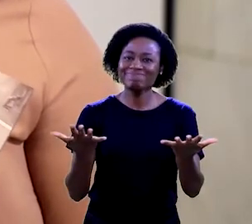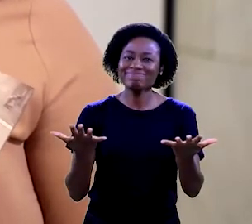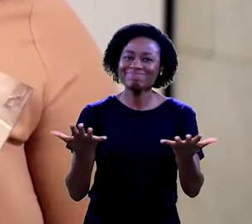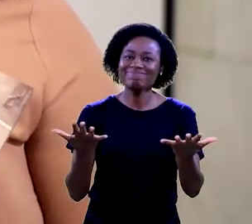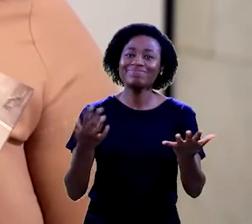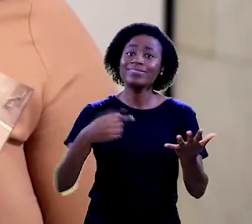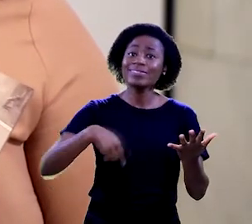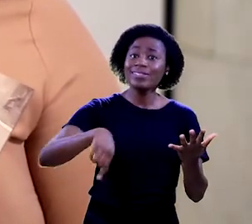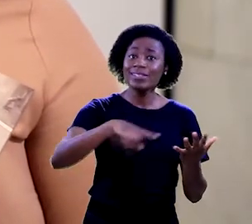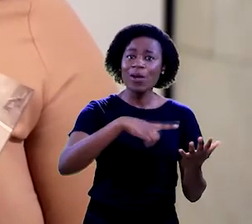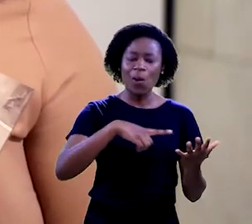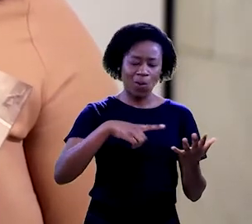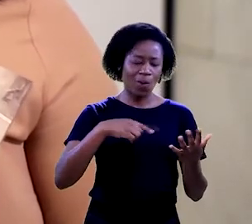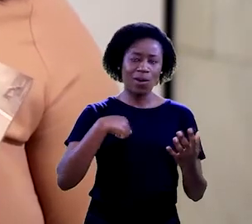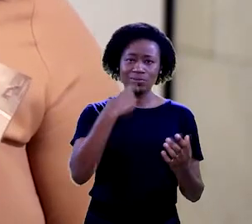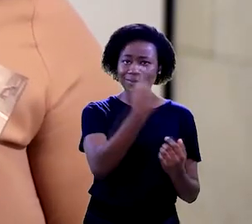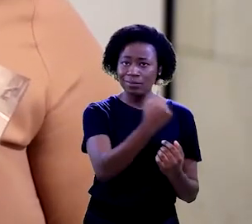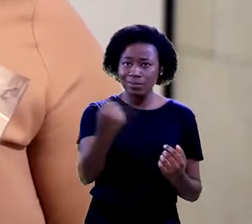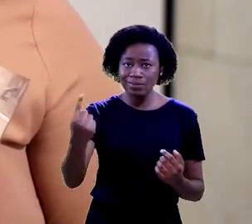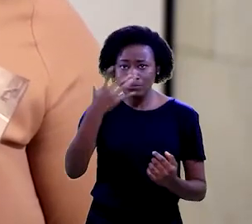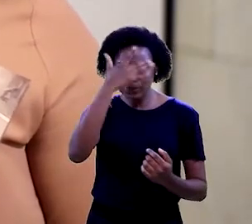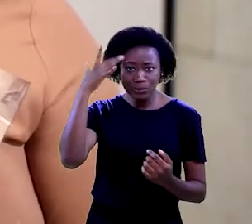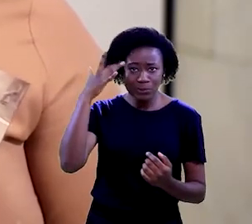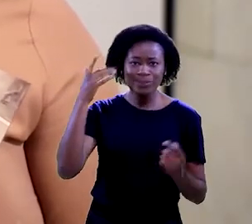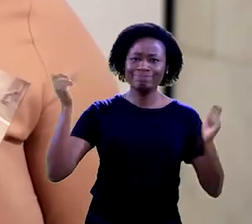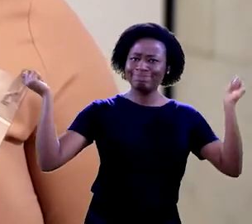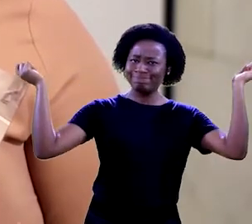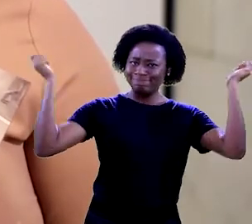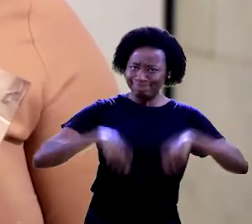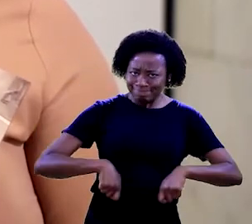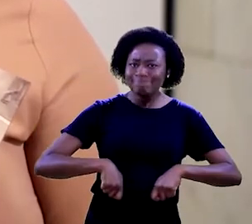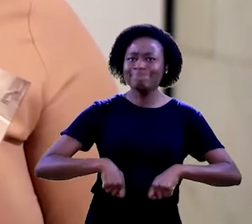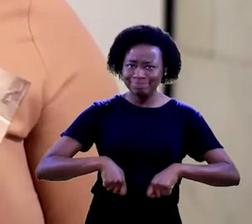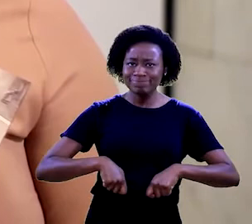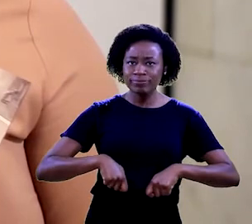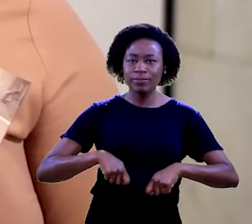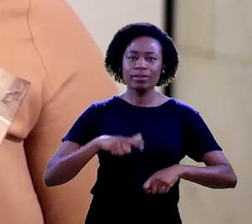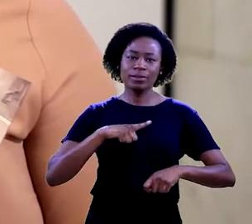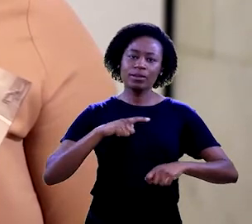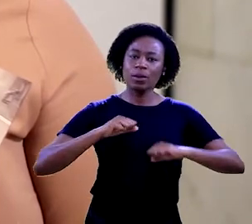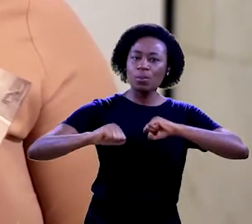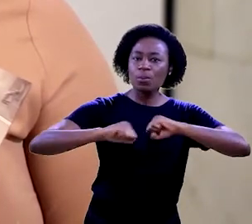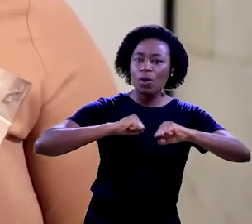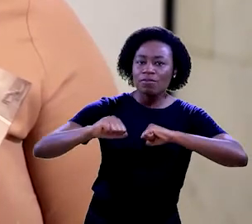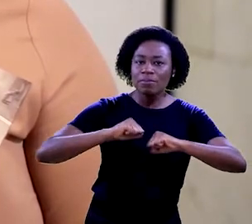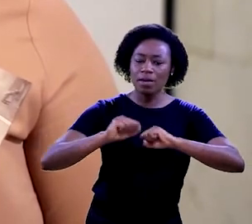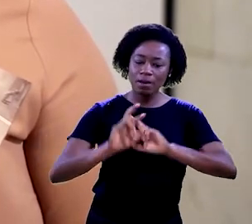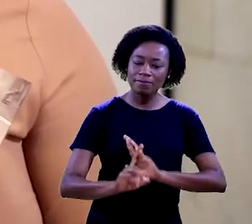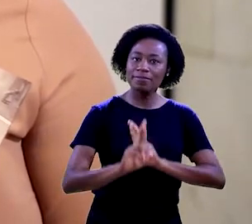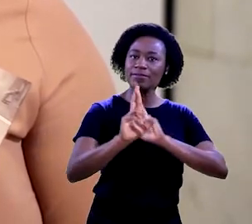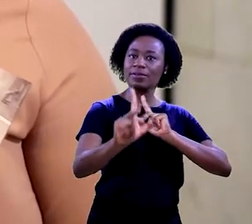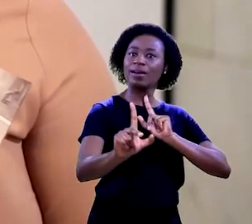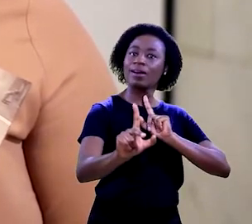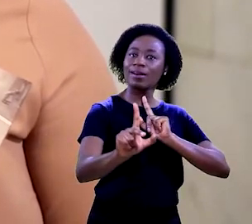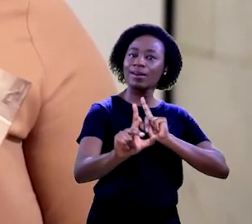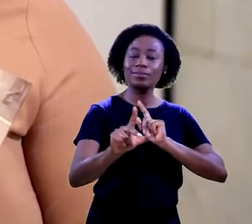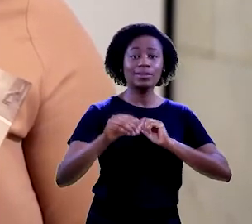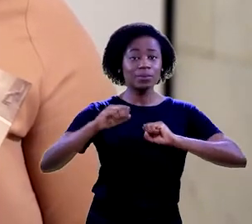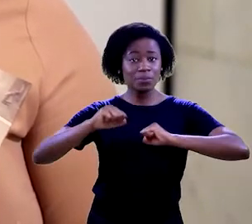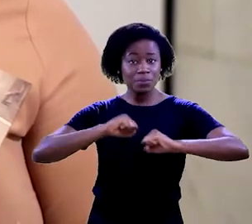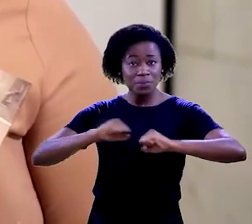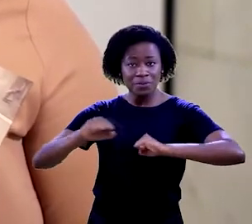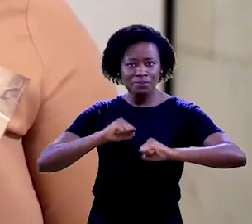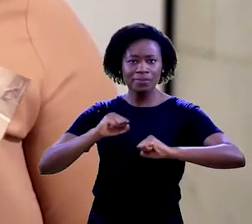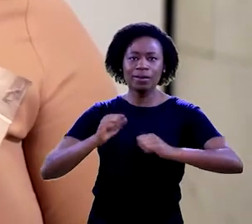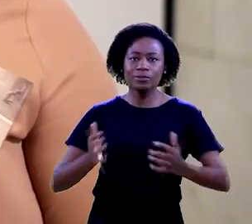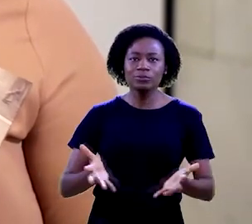de transmitir a capacidade que cada um de nós tem de fazer movimentos de diferença e